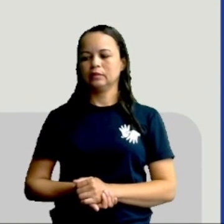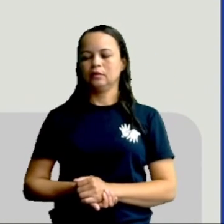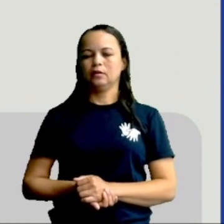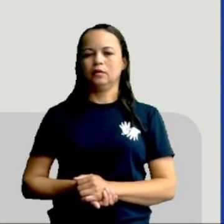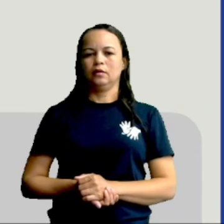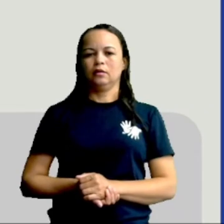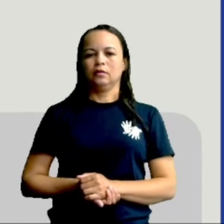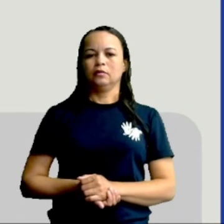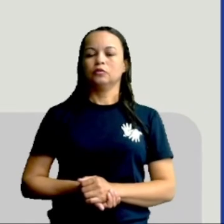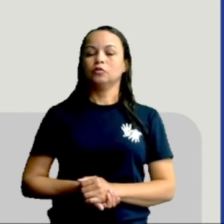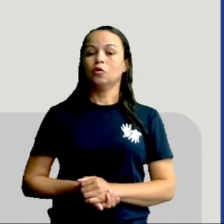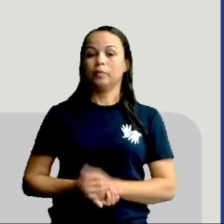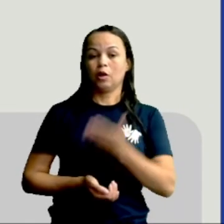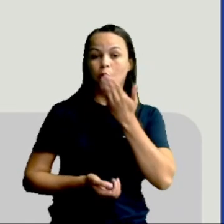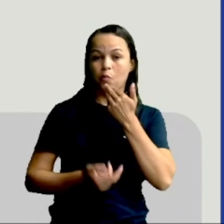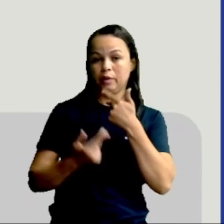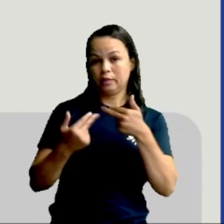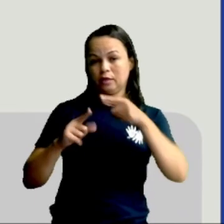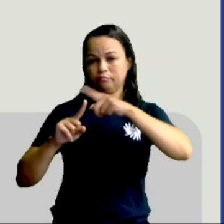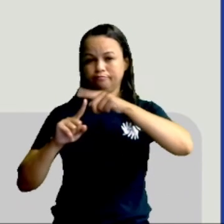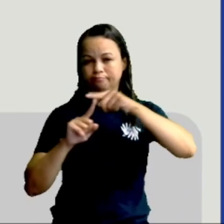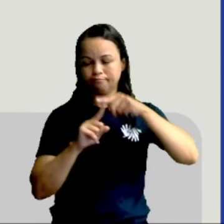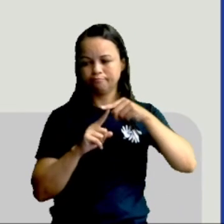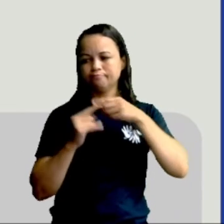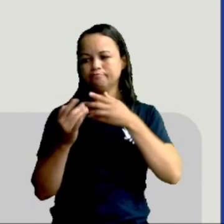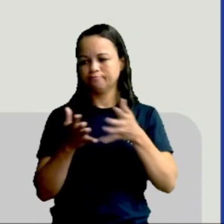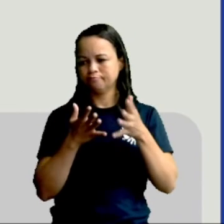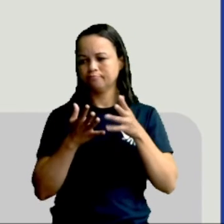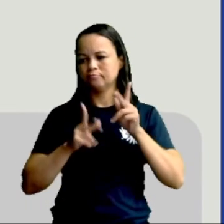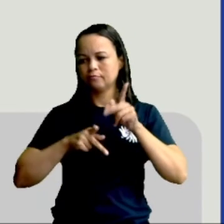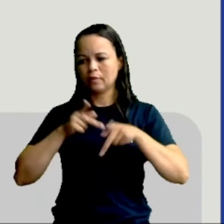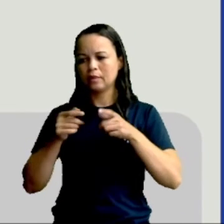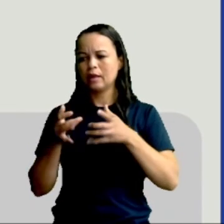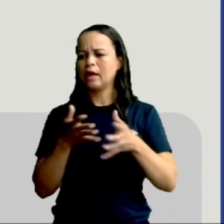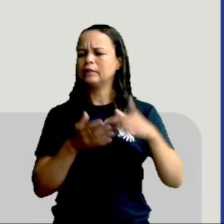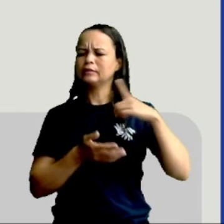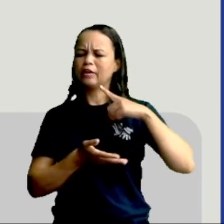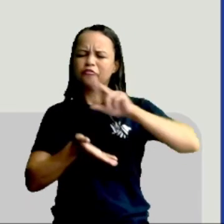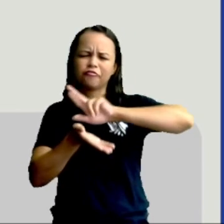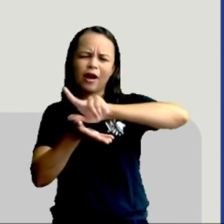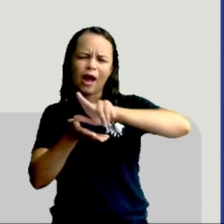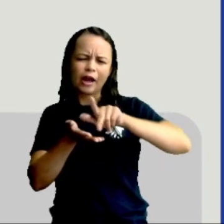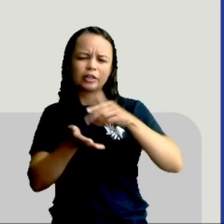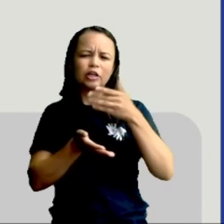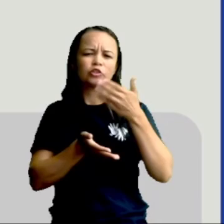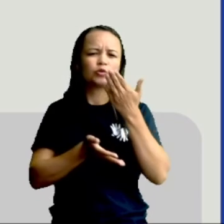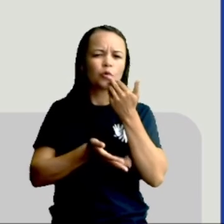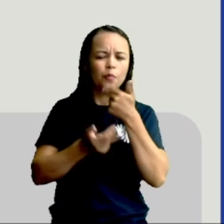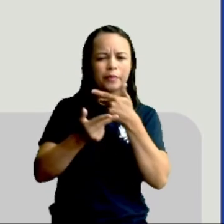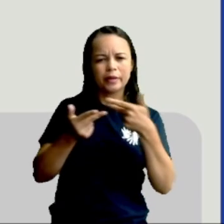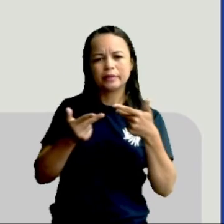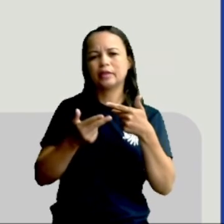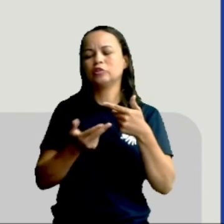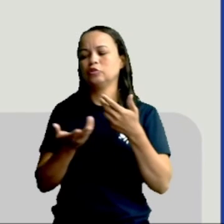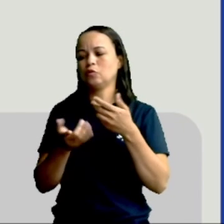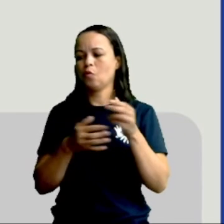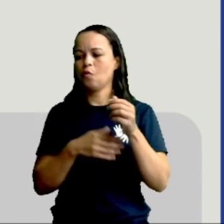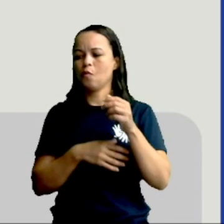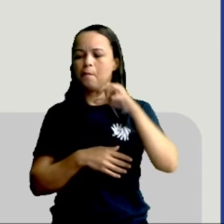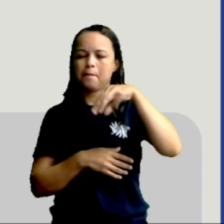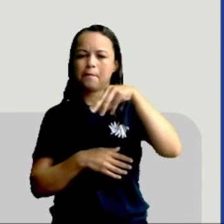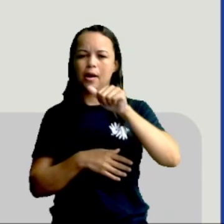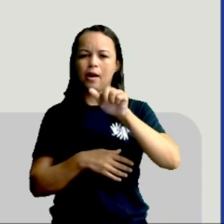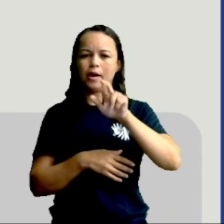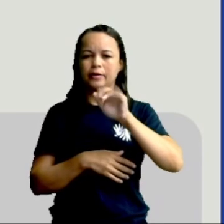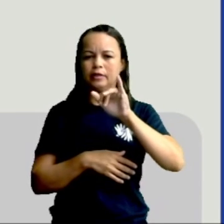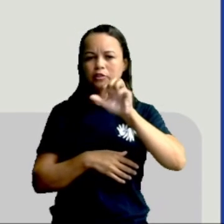Sobre os pratos típicos, aí eu vou ter tutu à mineira, torta capixaba, que é feita com mariscos, virado à